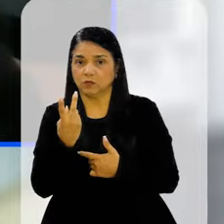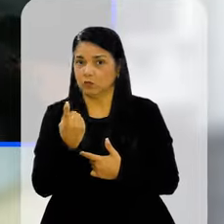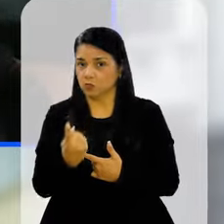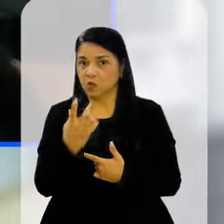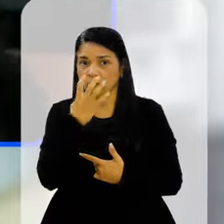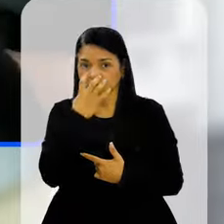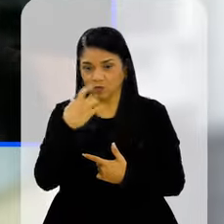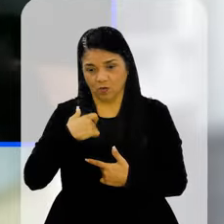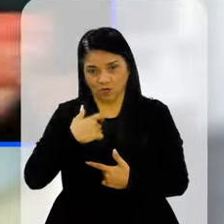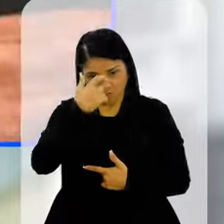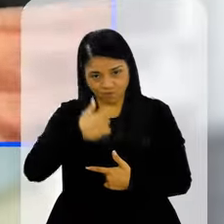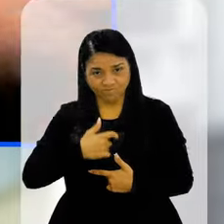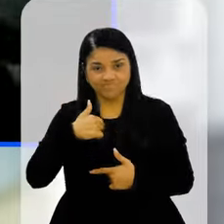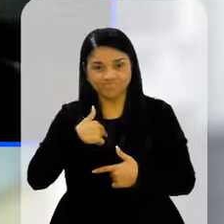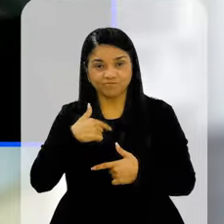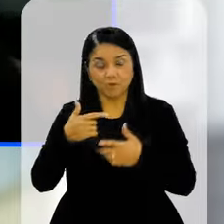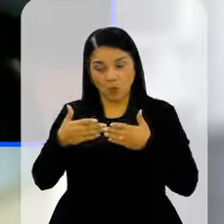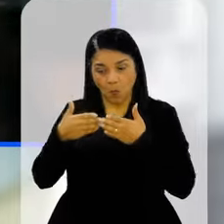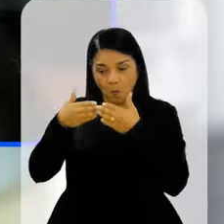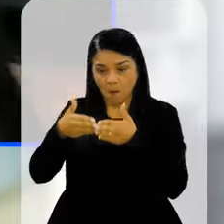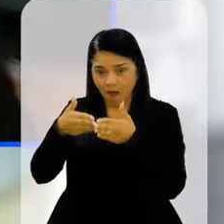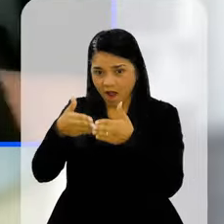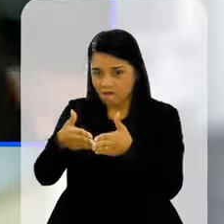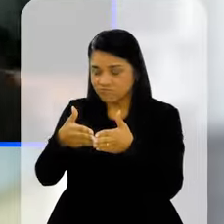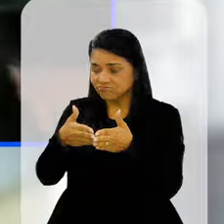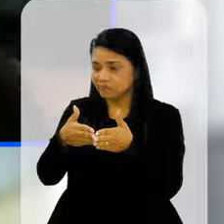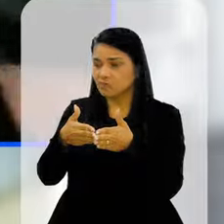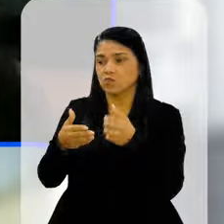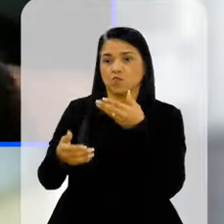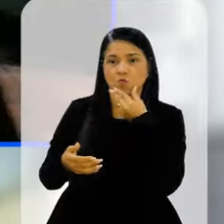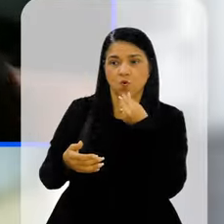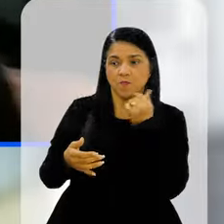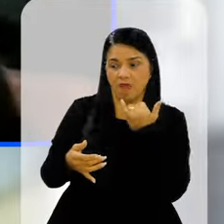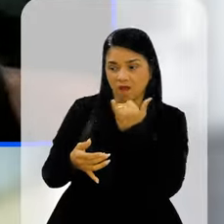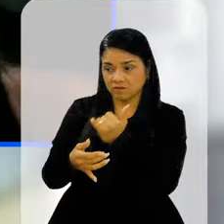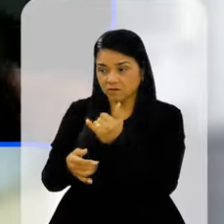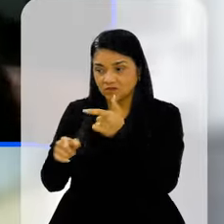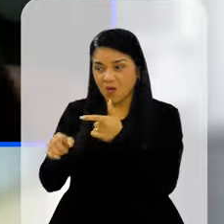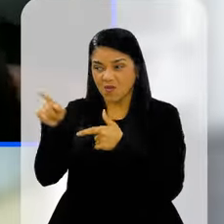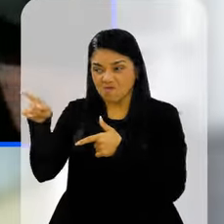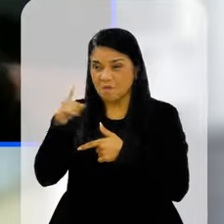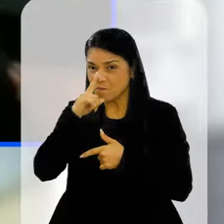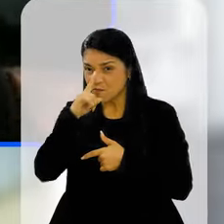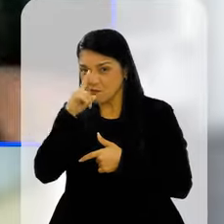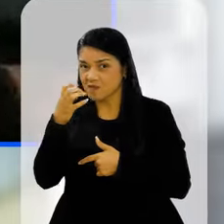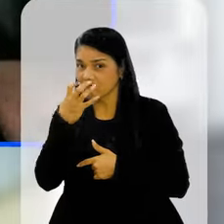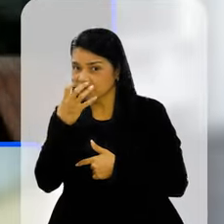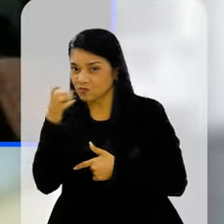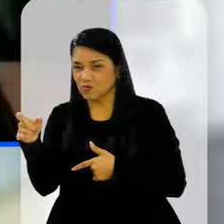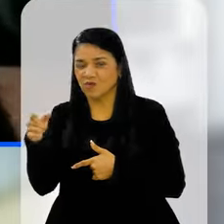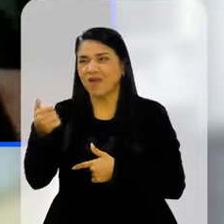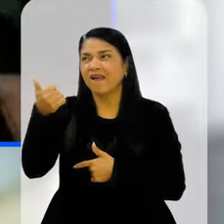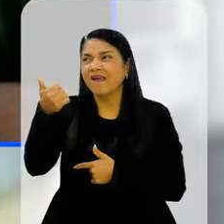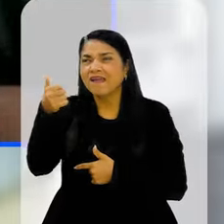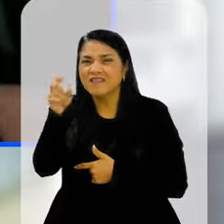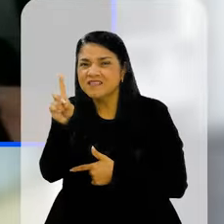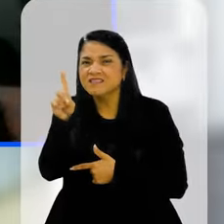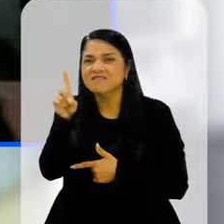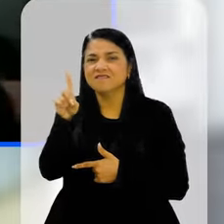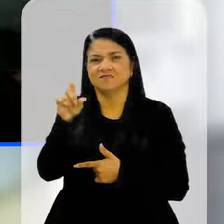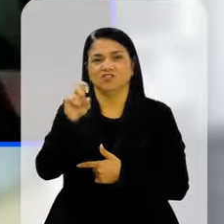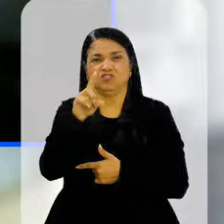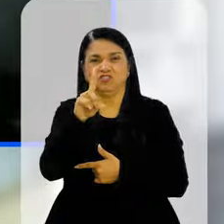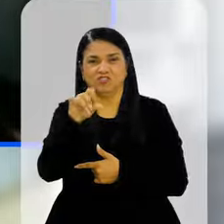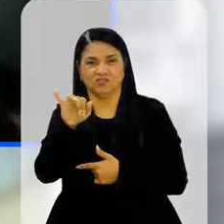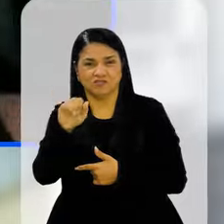um. Quando a gente passou, o barco falou, não pega não, que ele é arisco, e não dá para invadir a casa. Cara, 15 dias o cachorro na